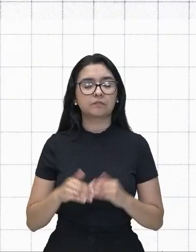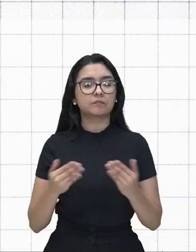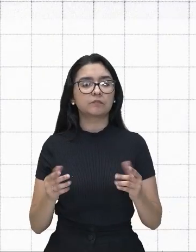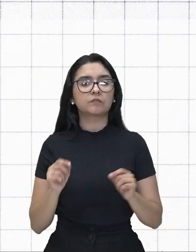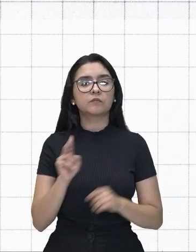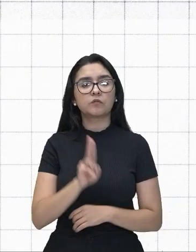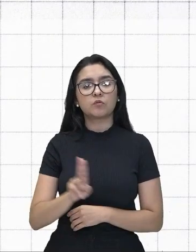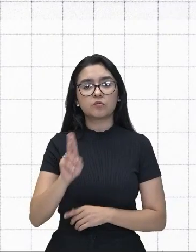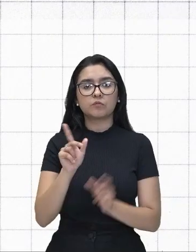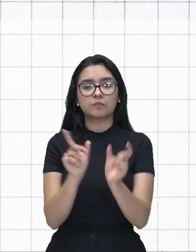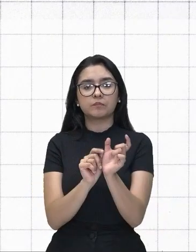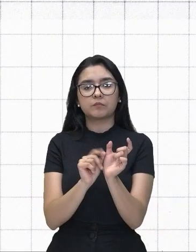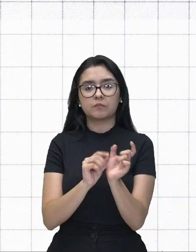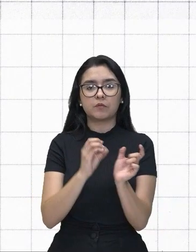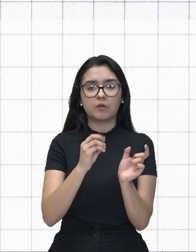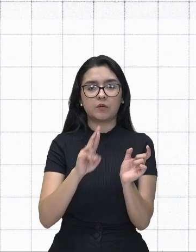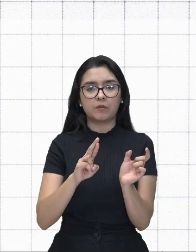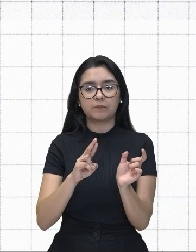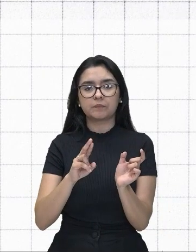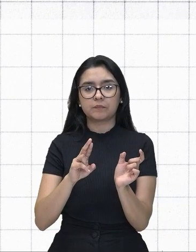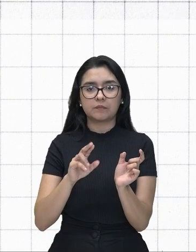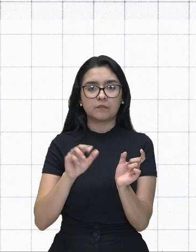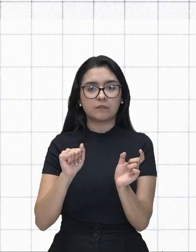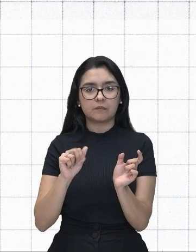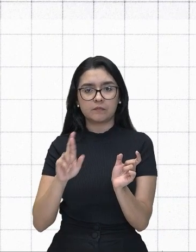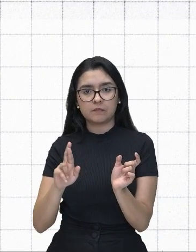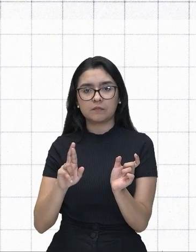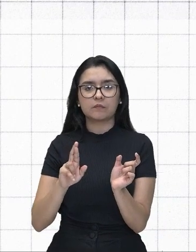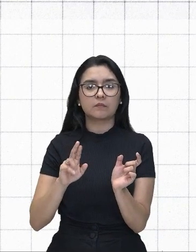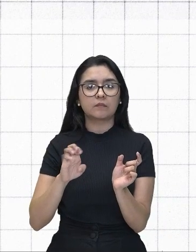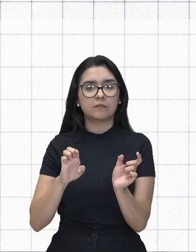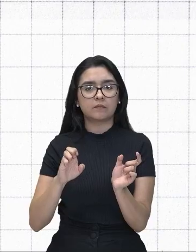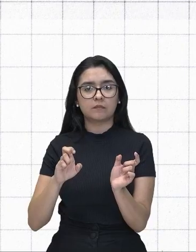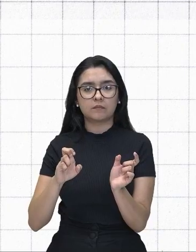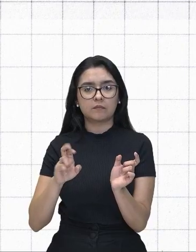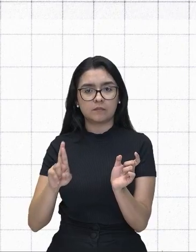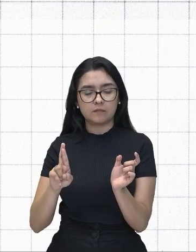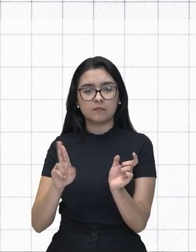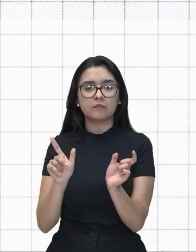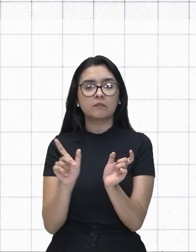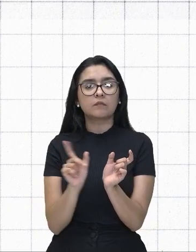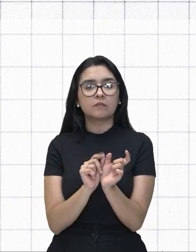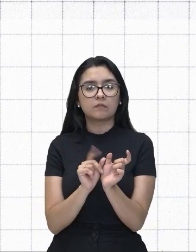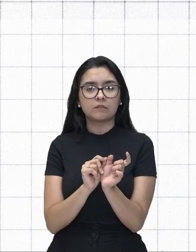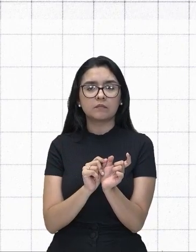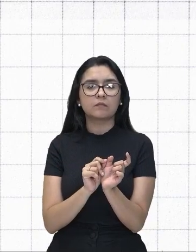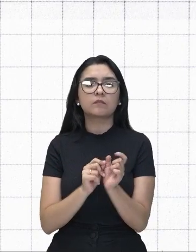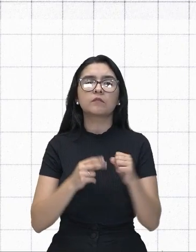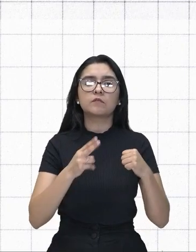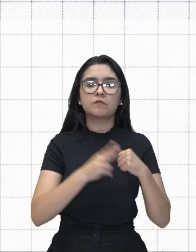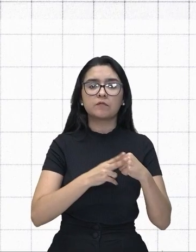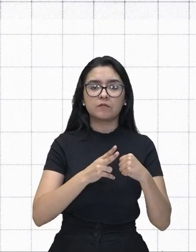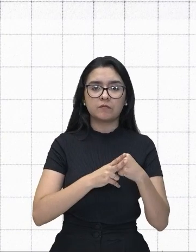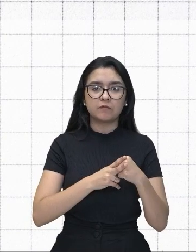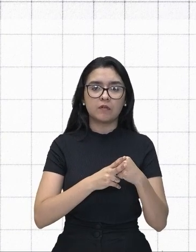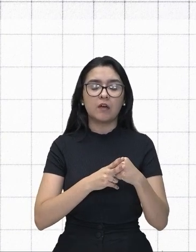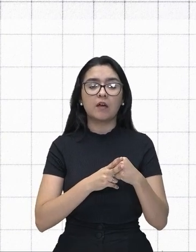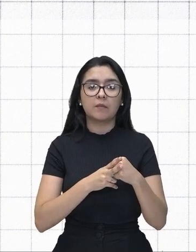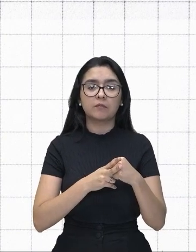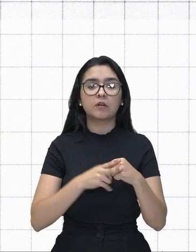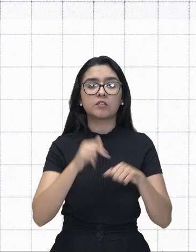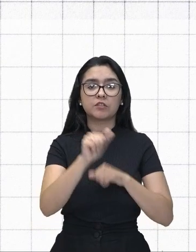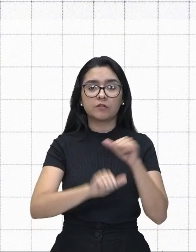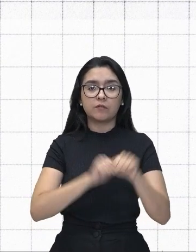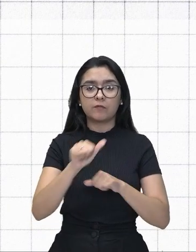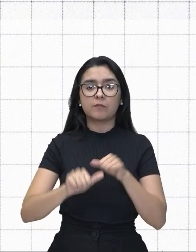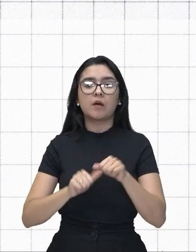Utilizamos os sufixos OR, AR e ER em verbos que são transformados